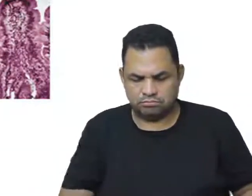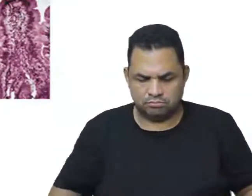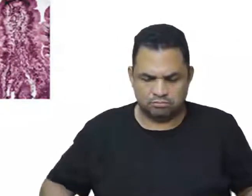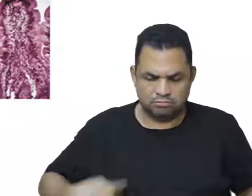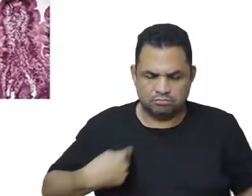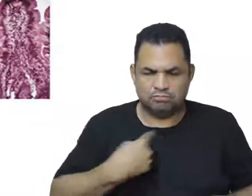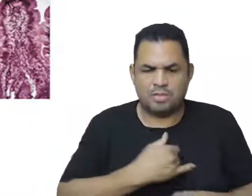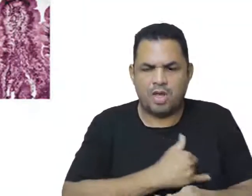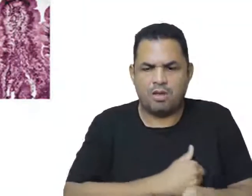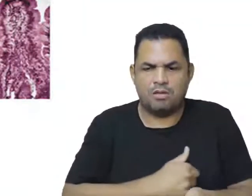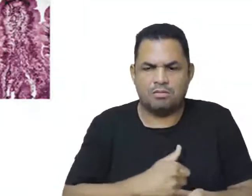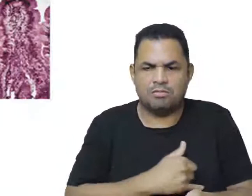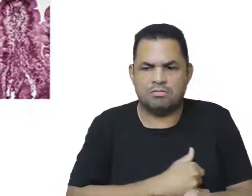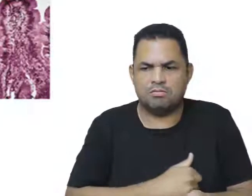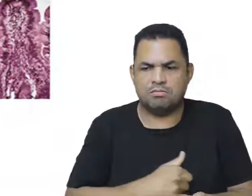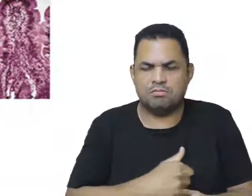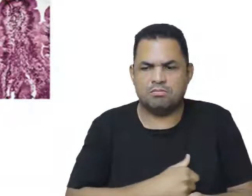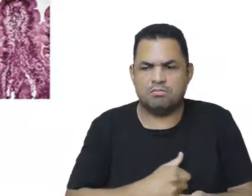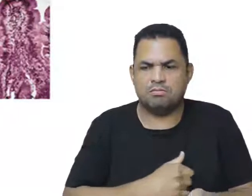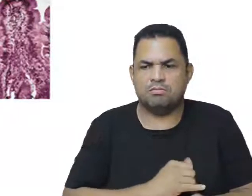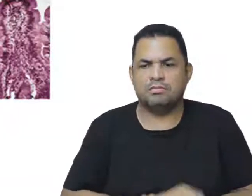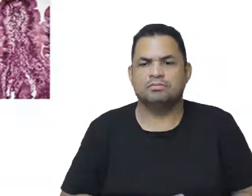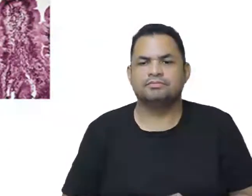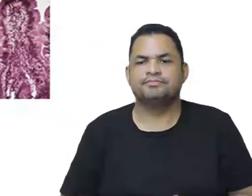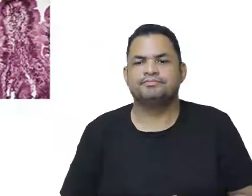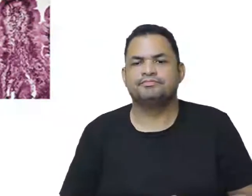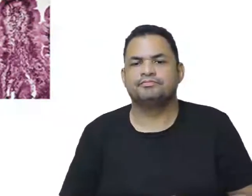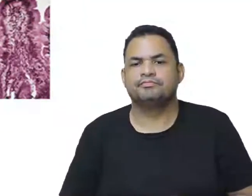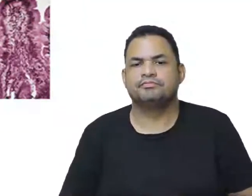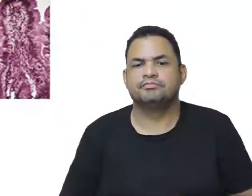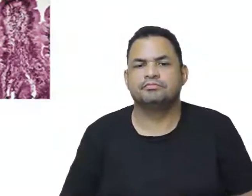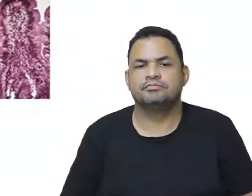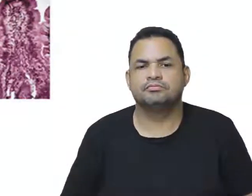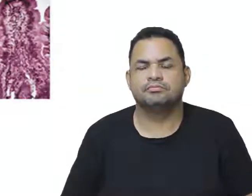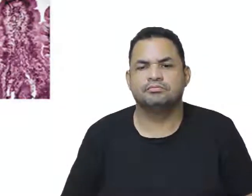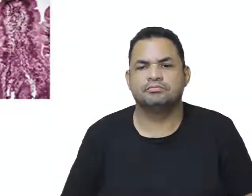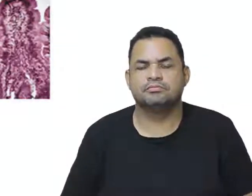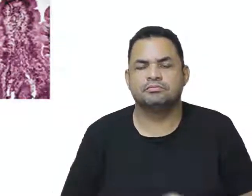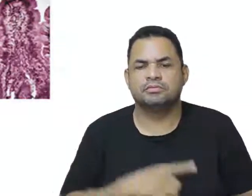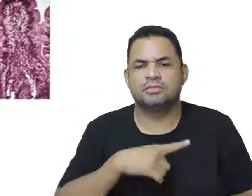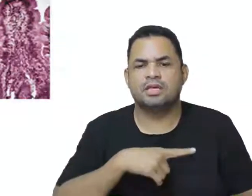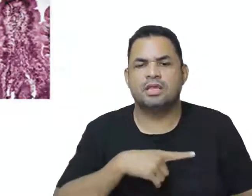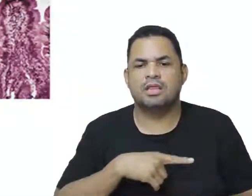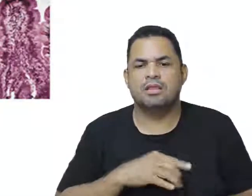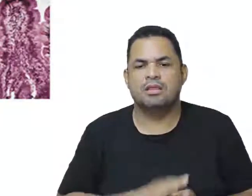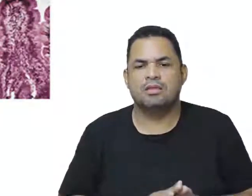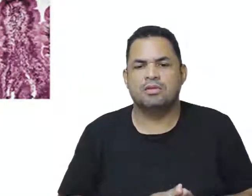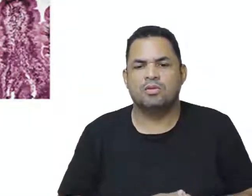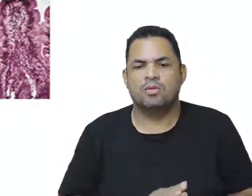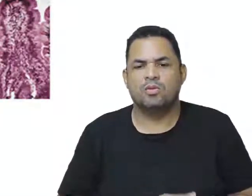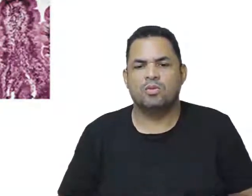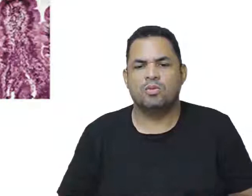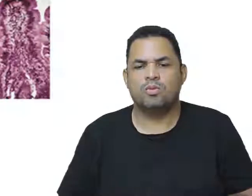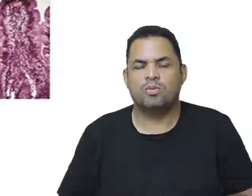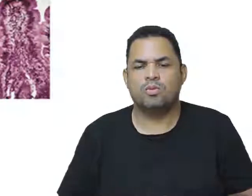para o sangue. Então, vilosidades são isso, tá? São cristas, digamos assim, presentes dentro do